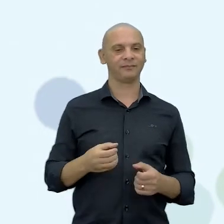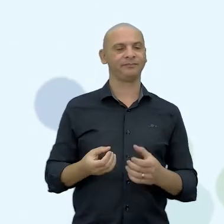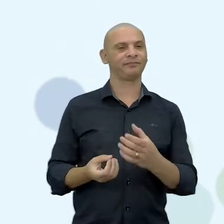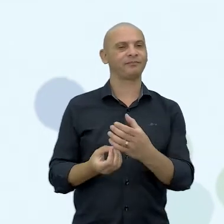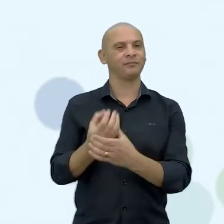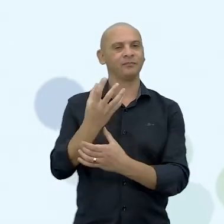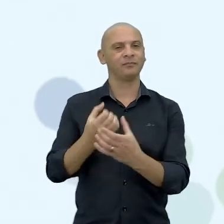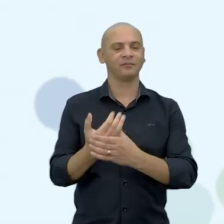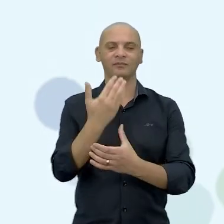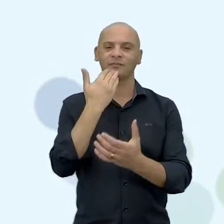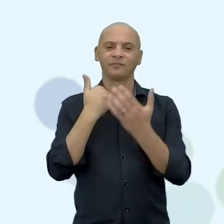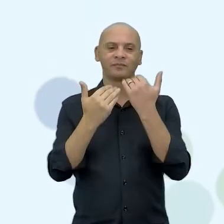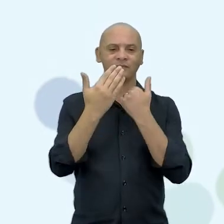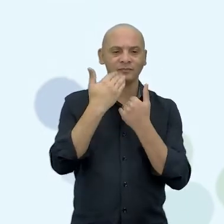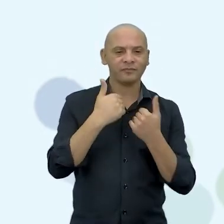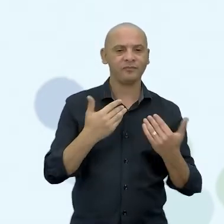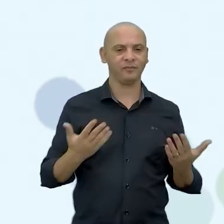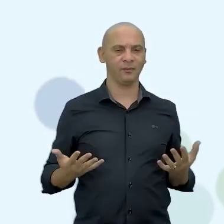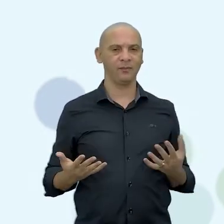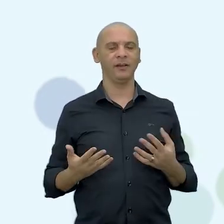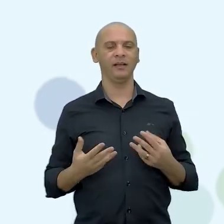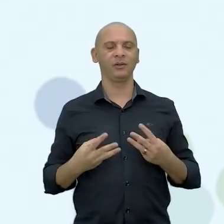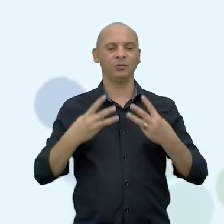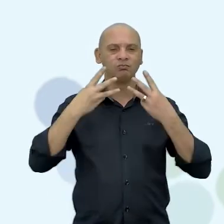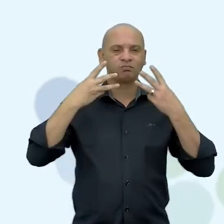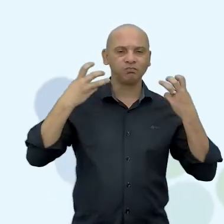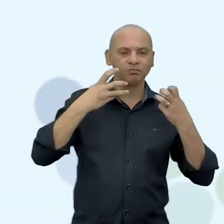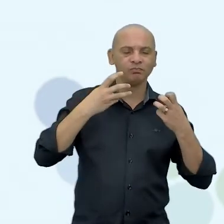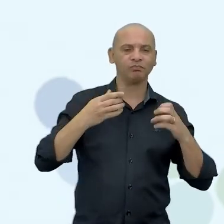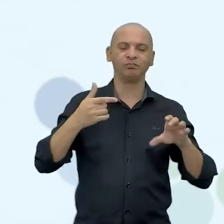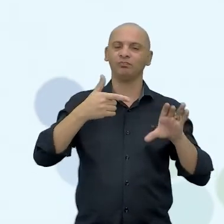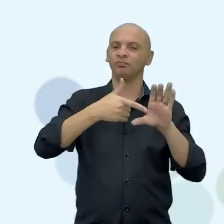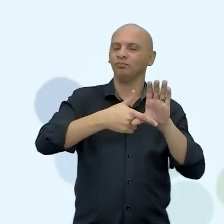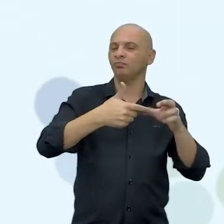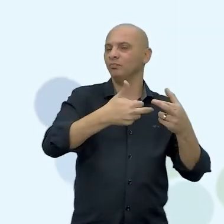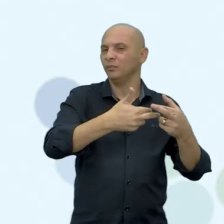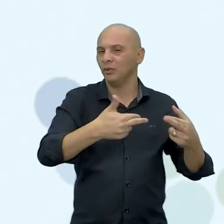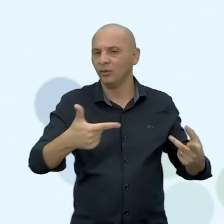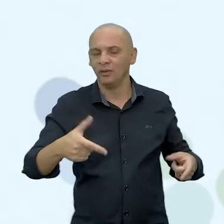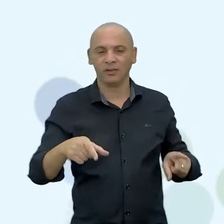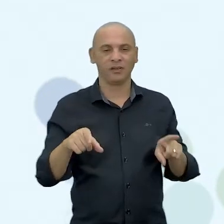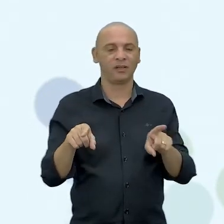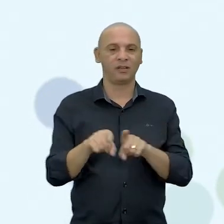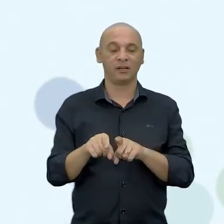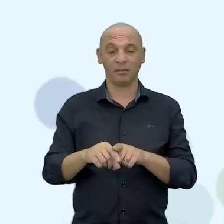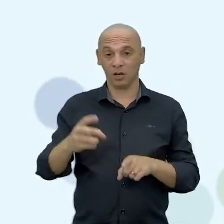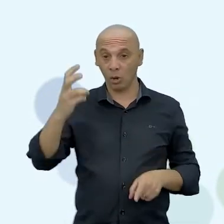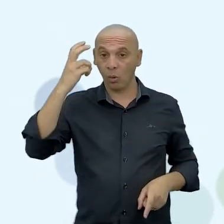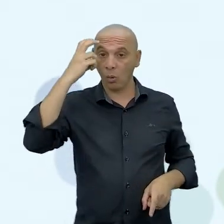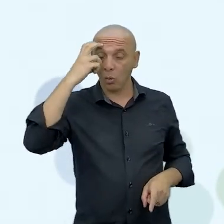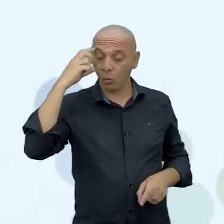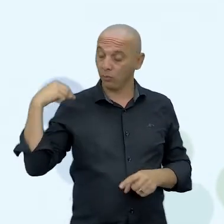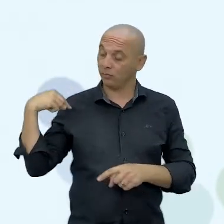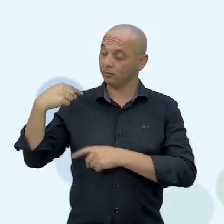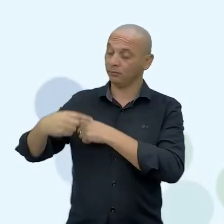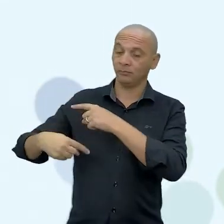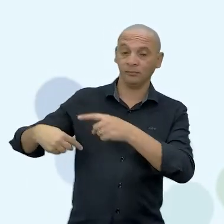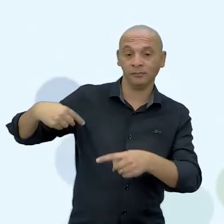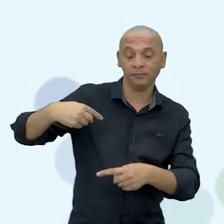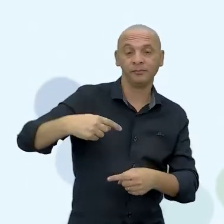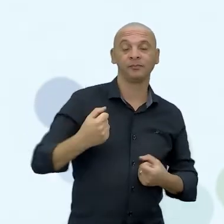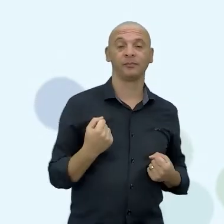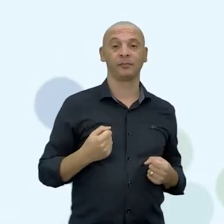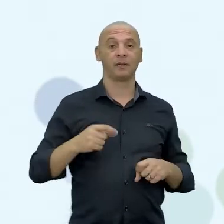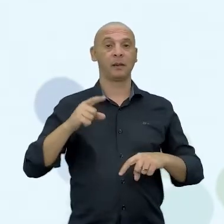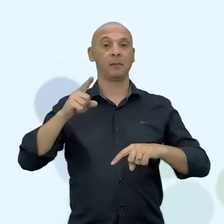de alimentos, fibras e combustíveis, temos aí herança cultural, fornecimento aí de